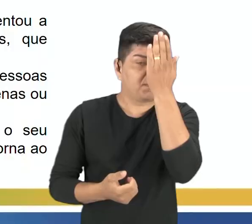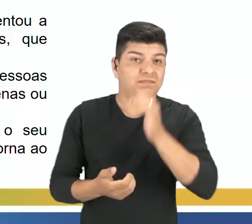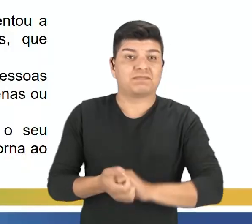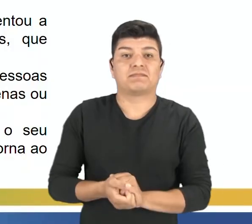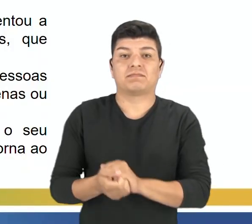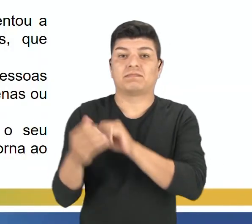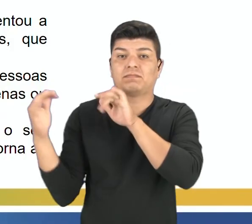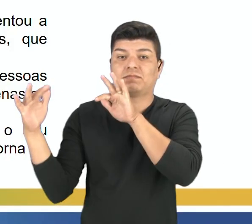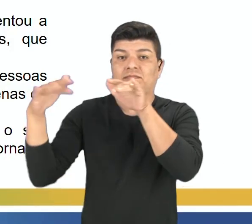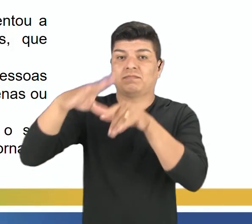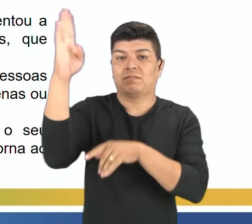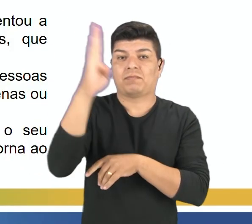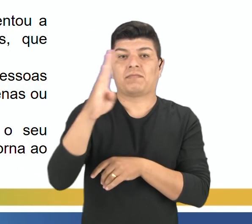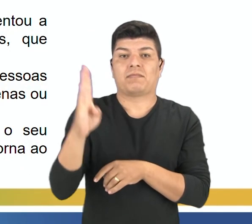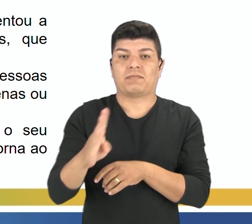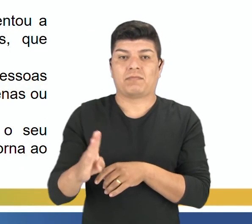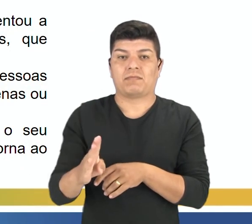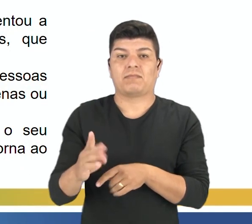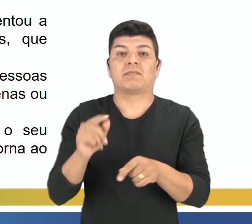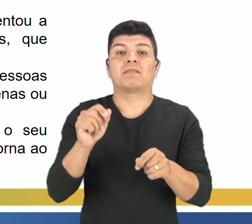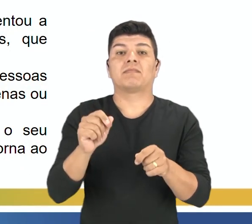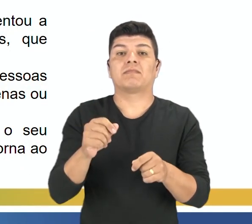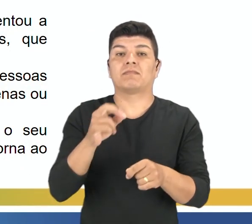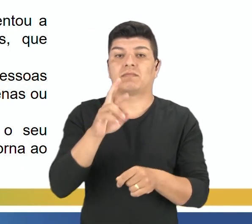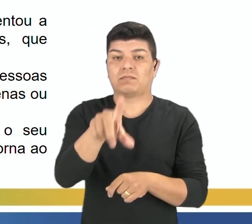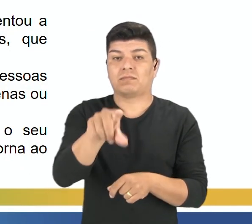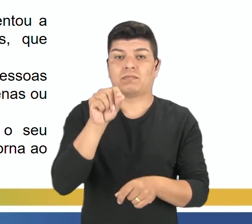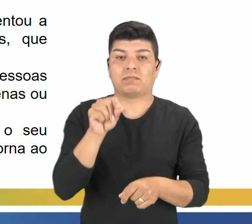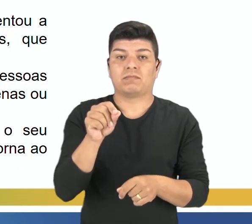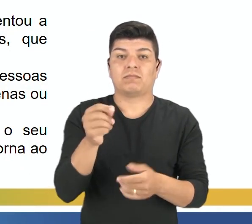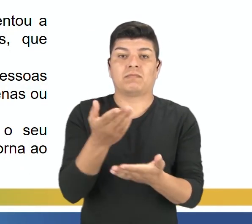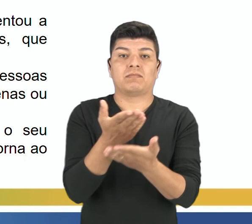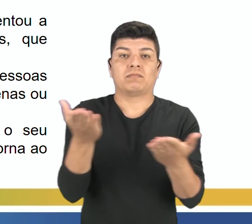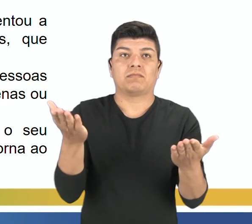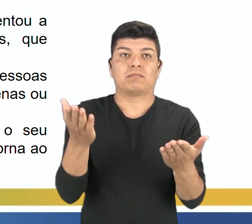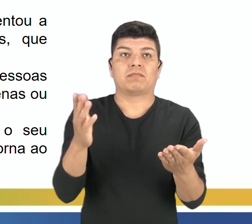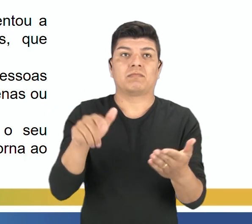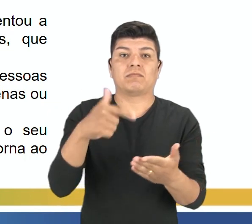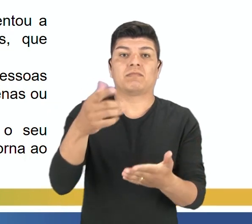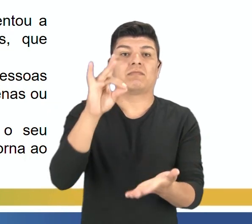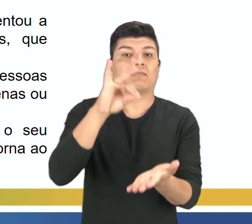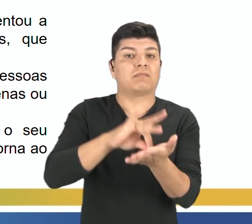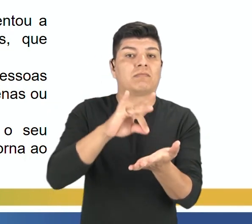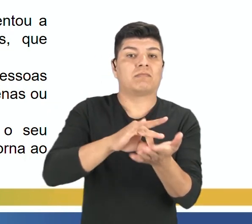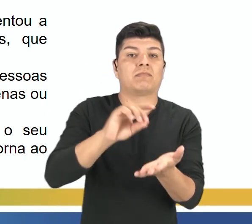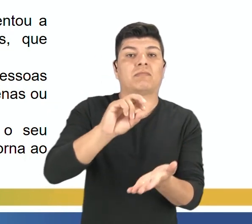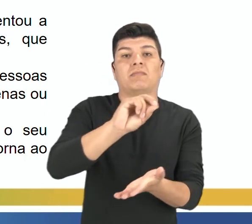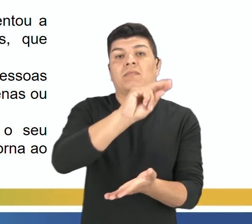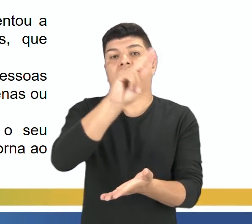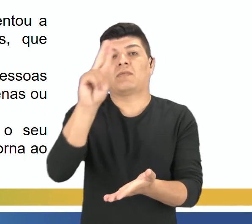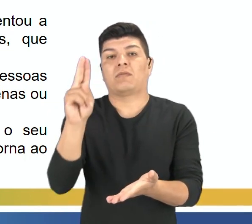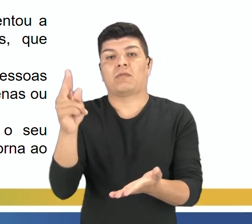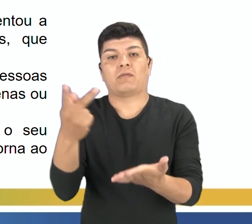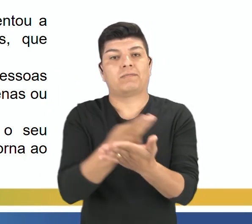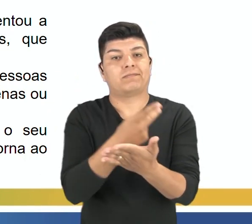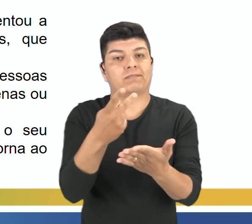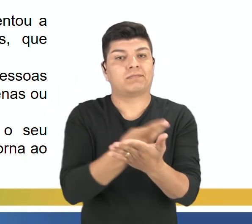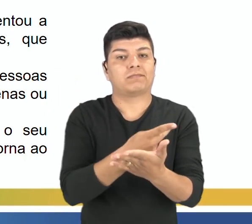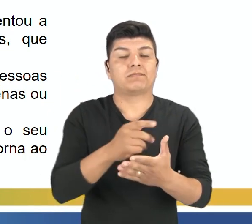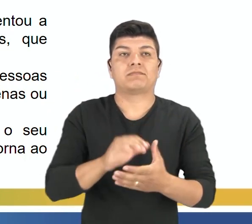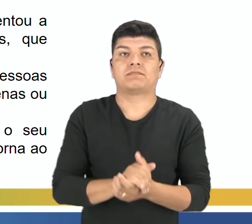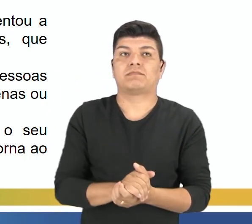No que se refere às migrações brasileiras, julgue os itens a seguir. Vocês vão julgar se o item é verdadeiro ou